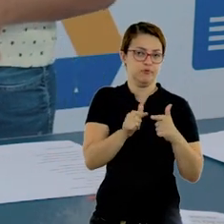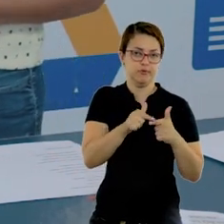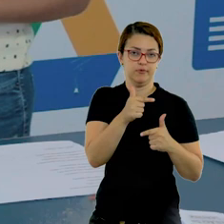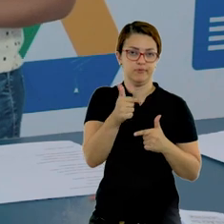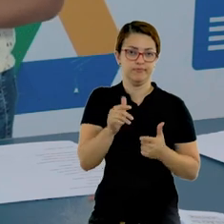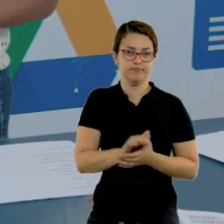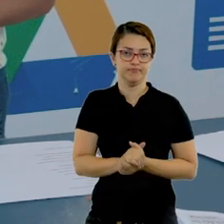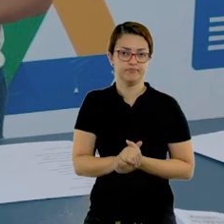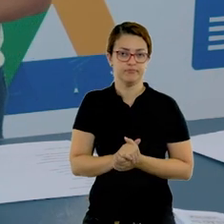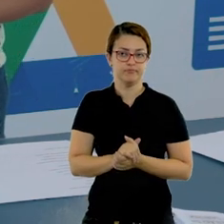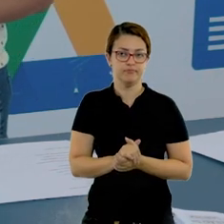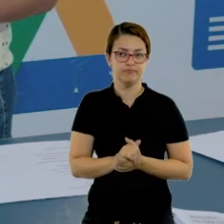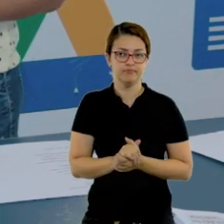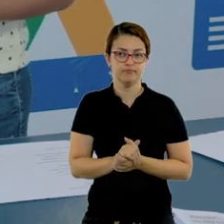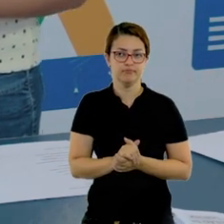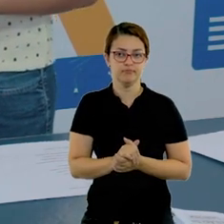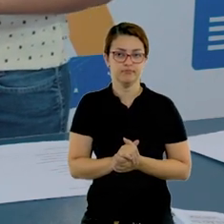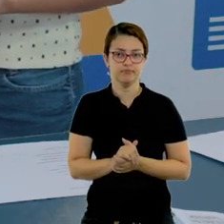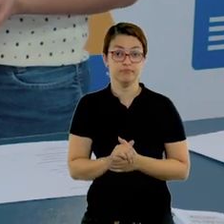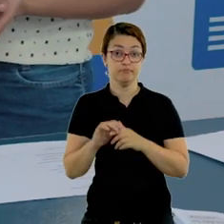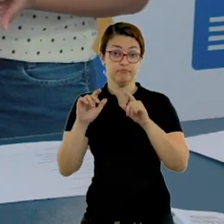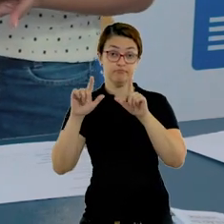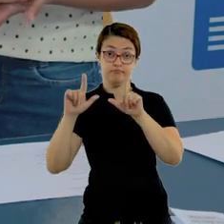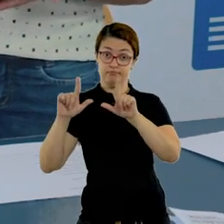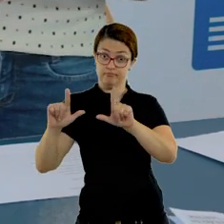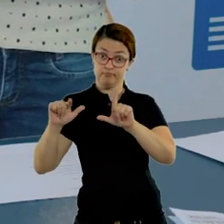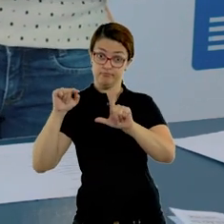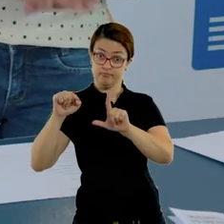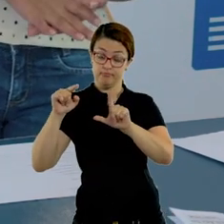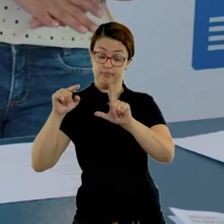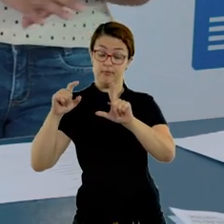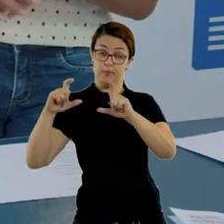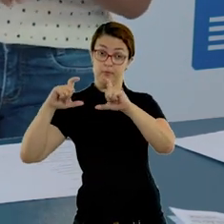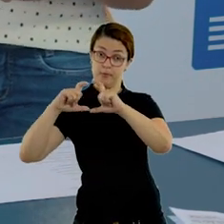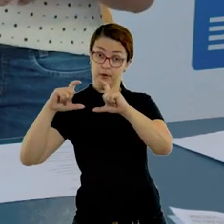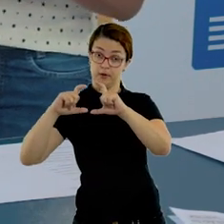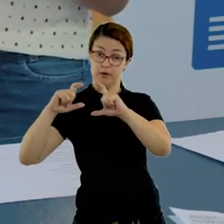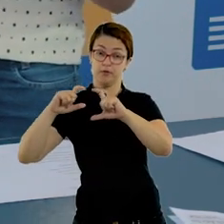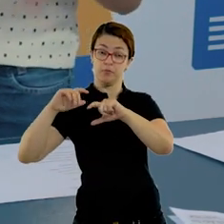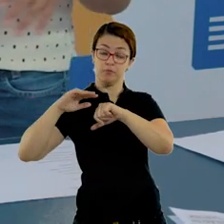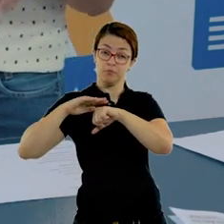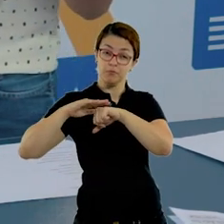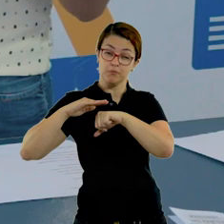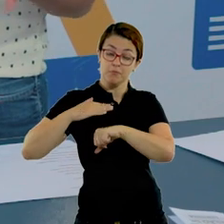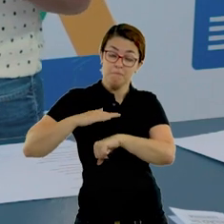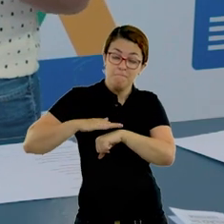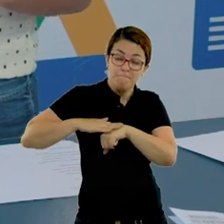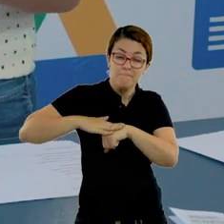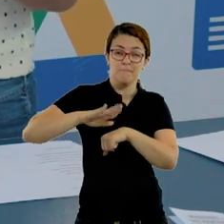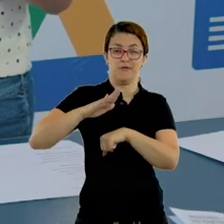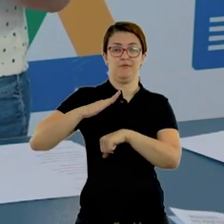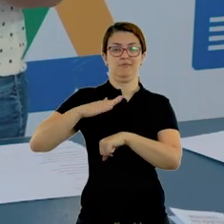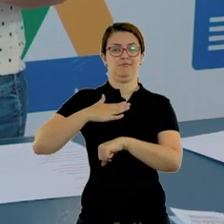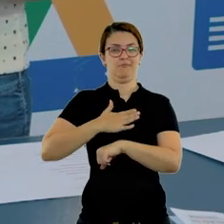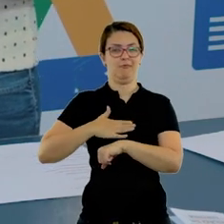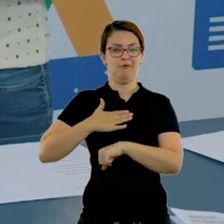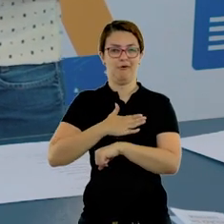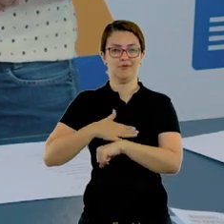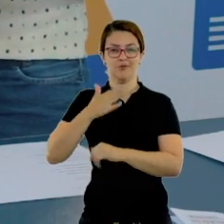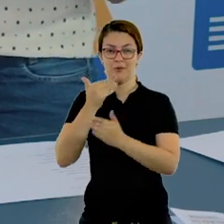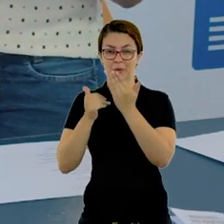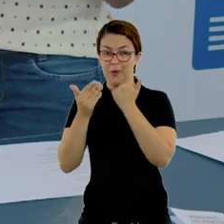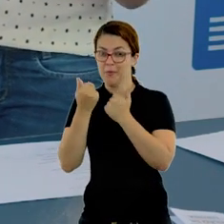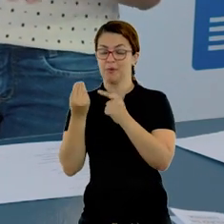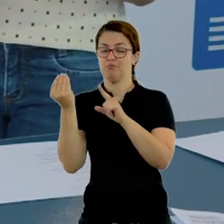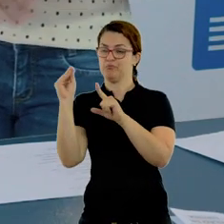tá? No prato da sua direita, descreva 15 alimentos de que você mais gosta. Aquela comida que quando a mãe prepara, você já fica em cima dela